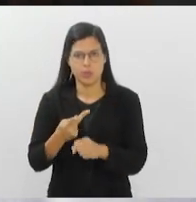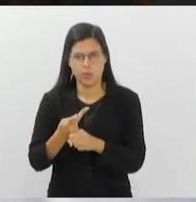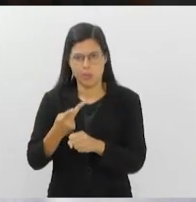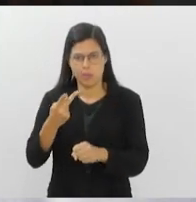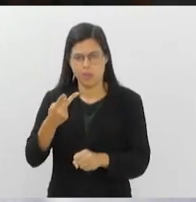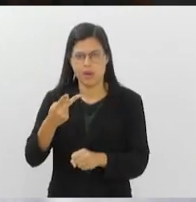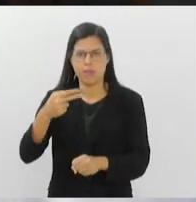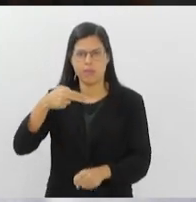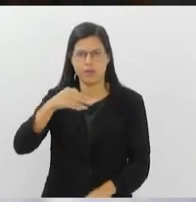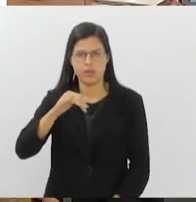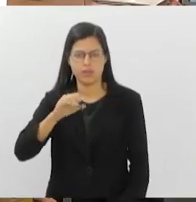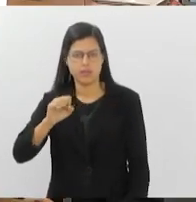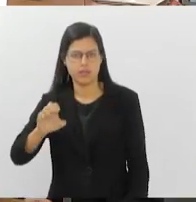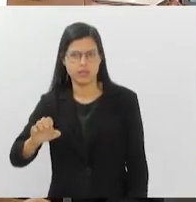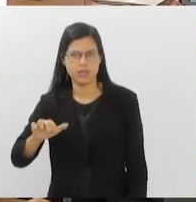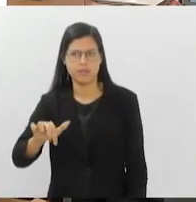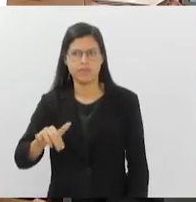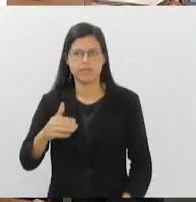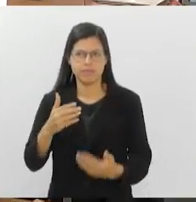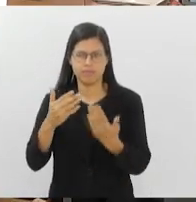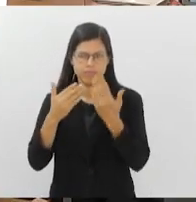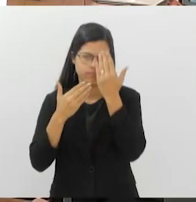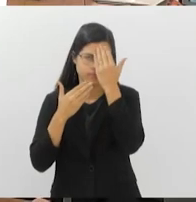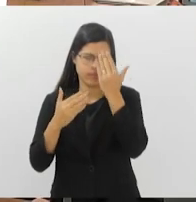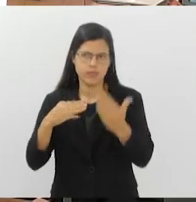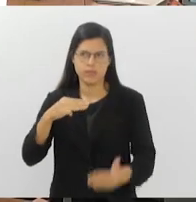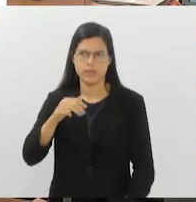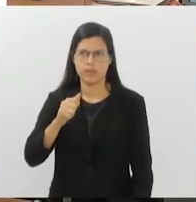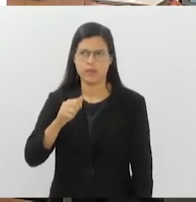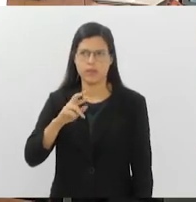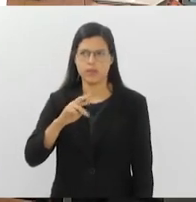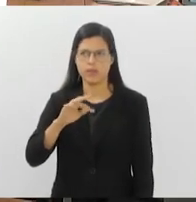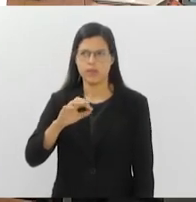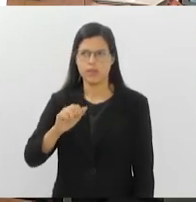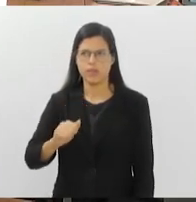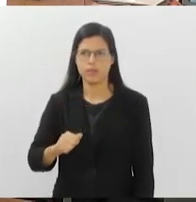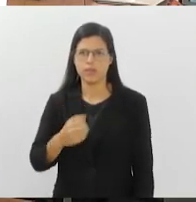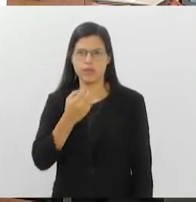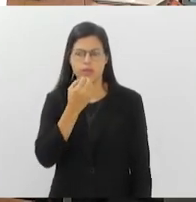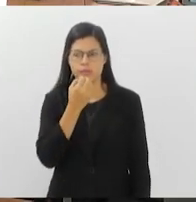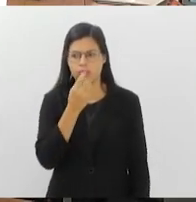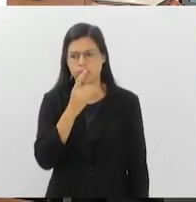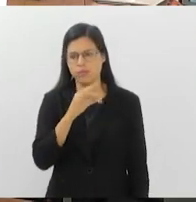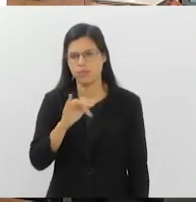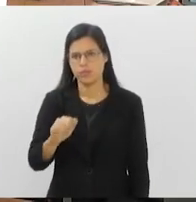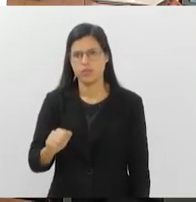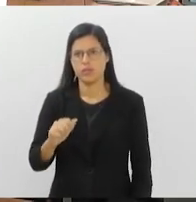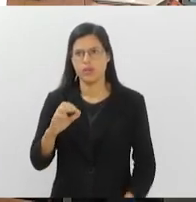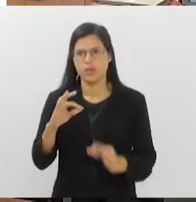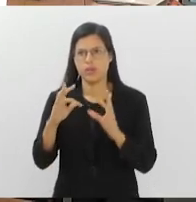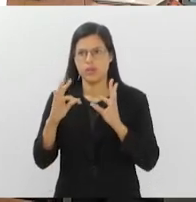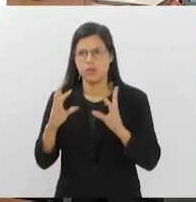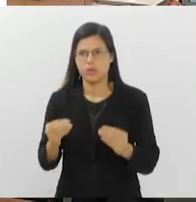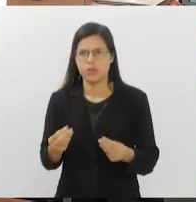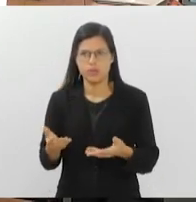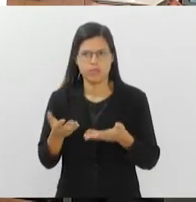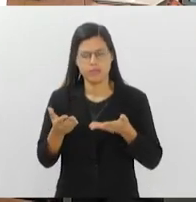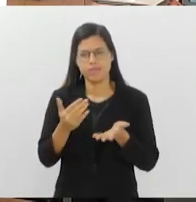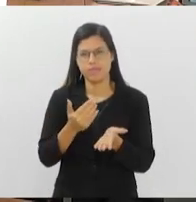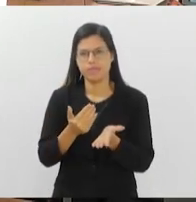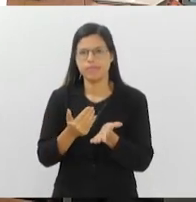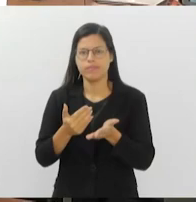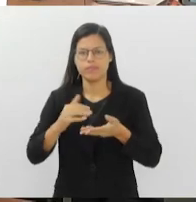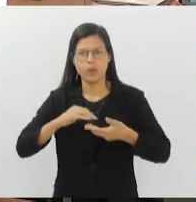sua presença. Bom dia a todas e todos. Eu quero inicialmente